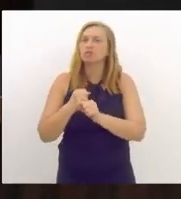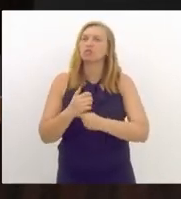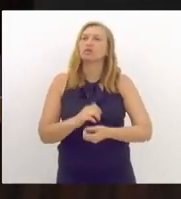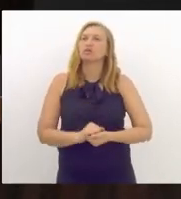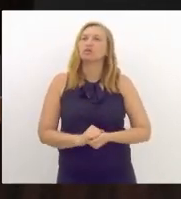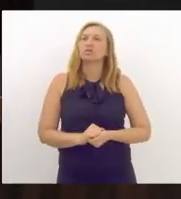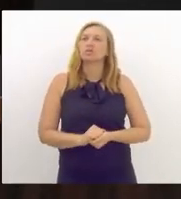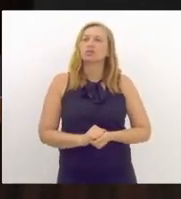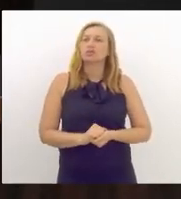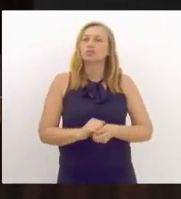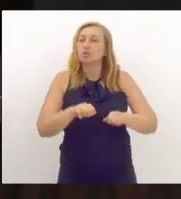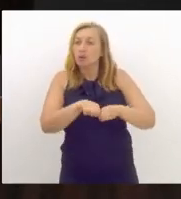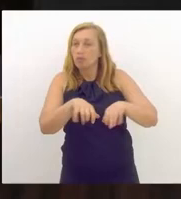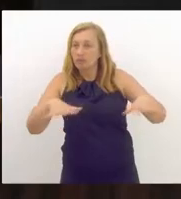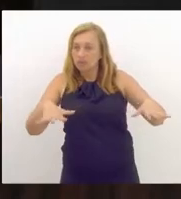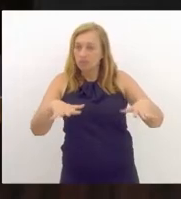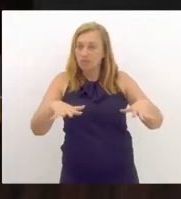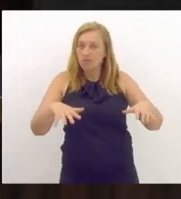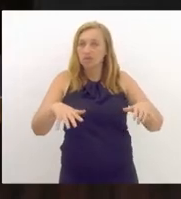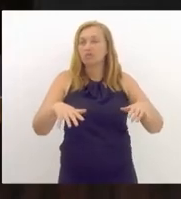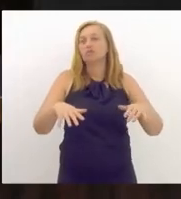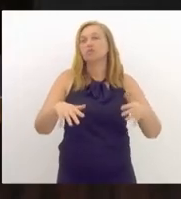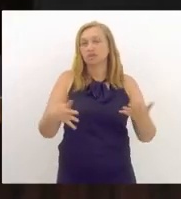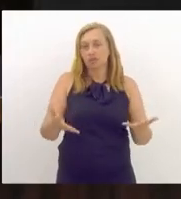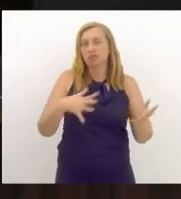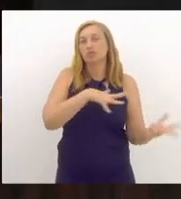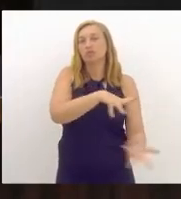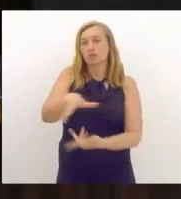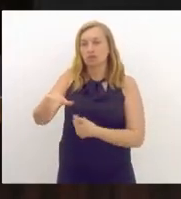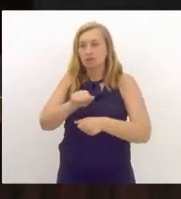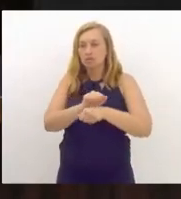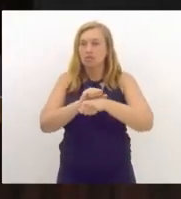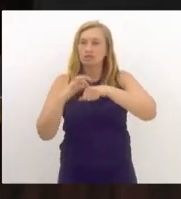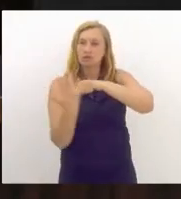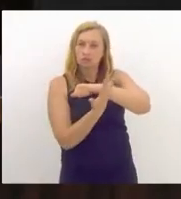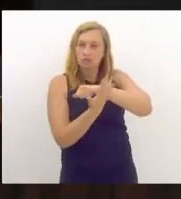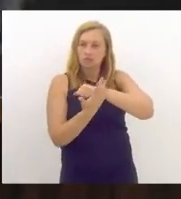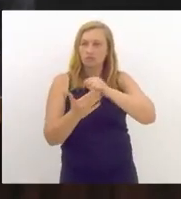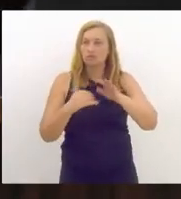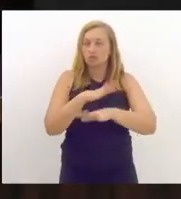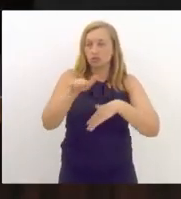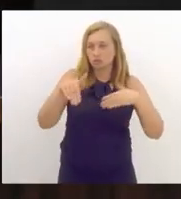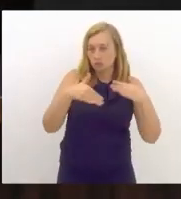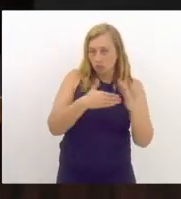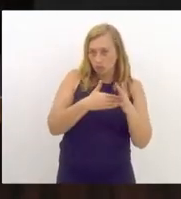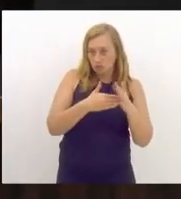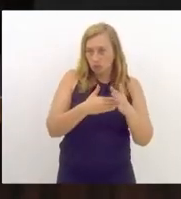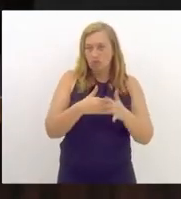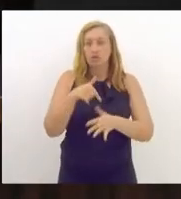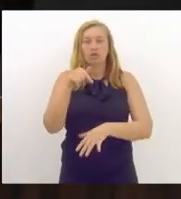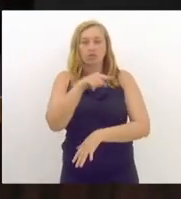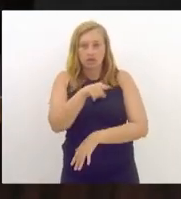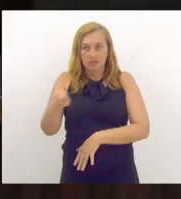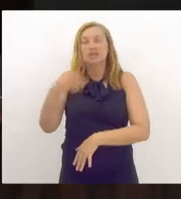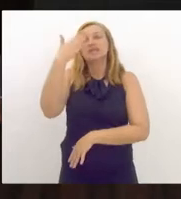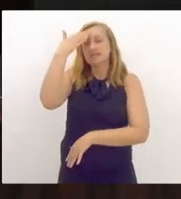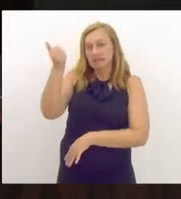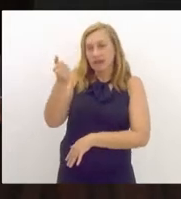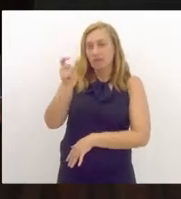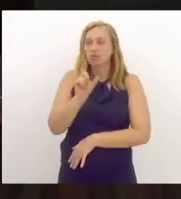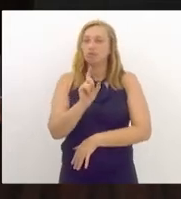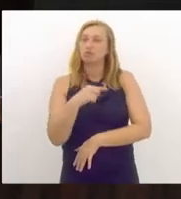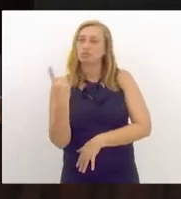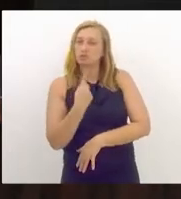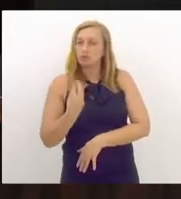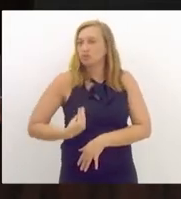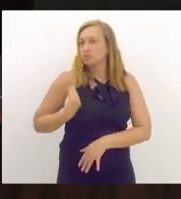por uma pandemia mundial de covid-19 todos e todas e todas aqui sabem o que nós